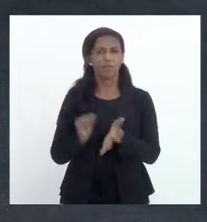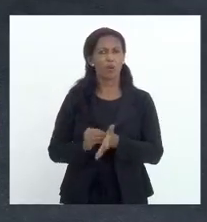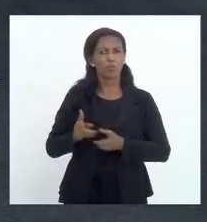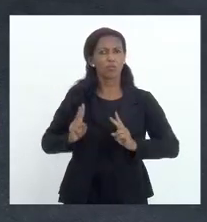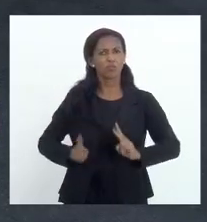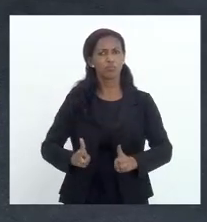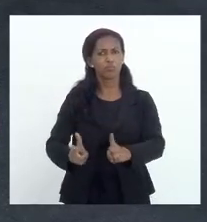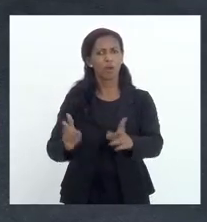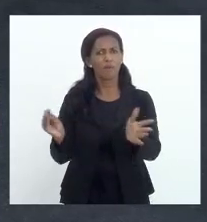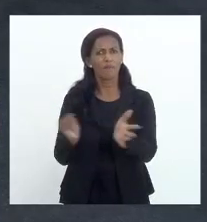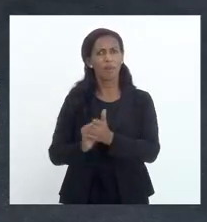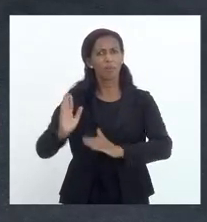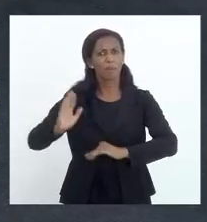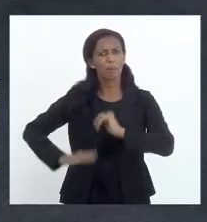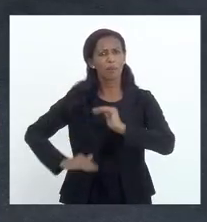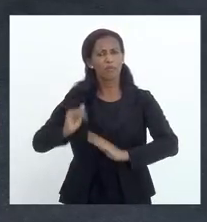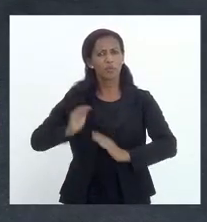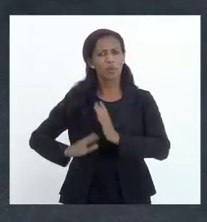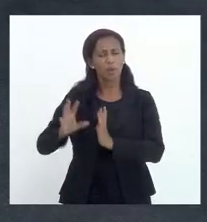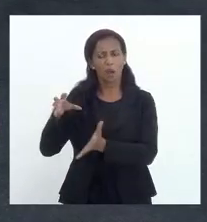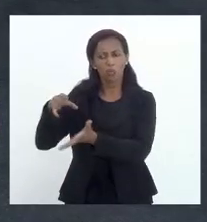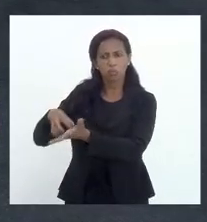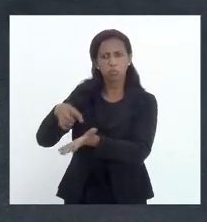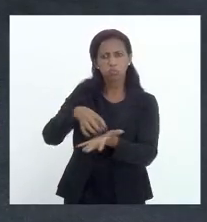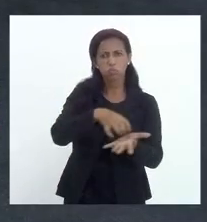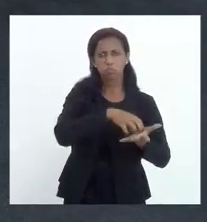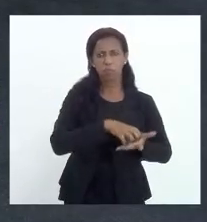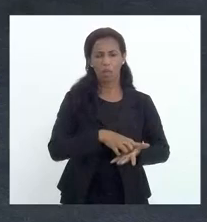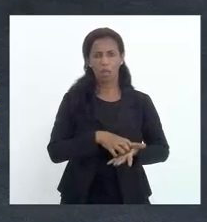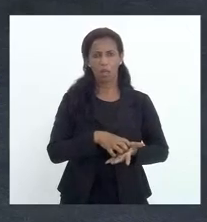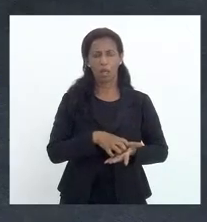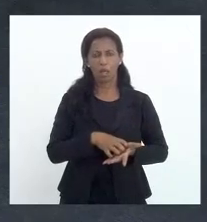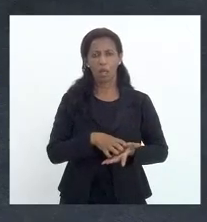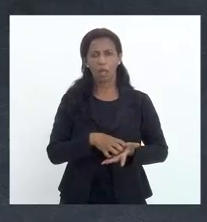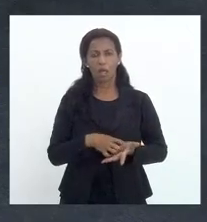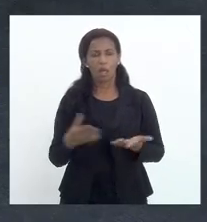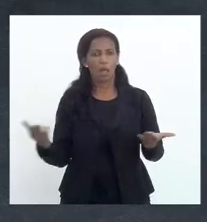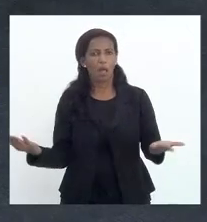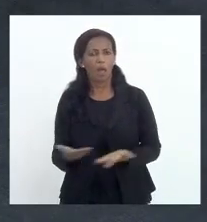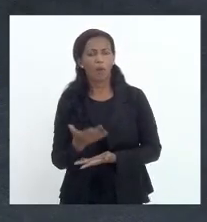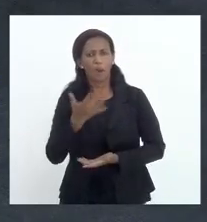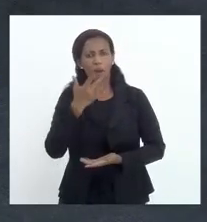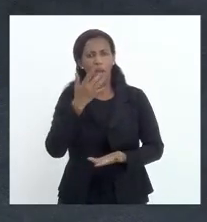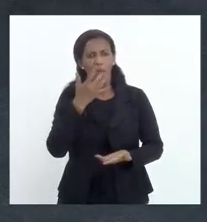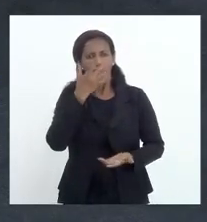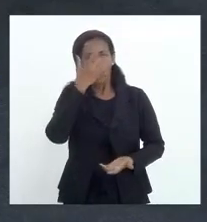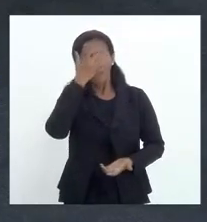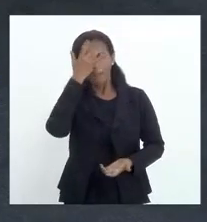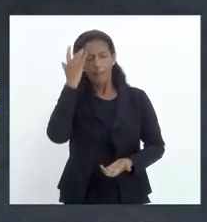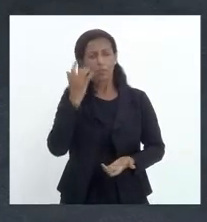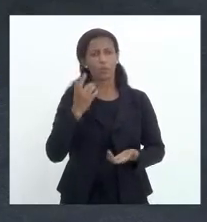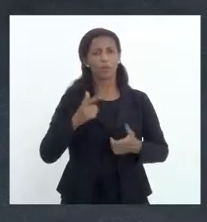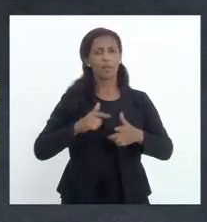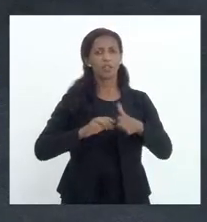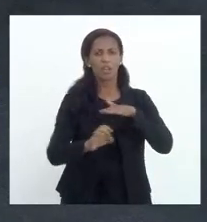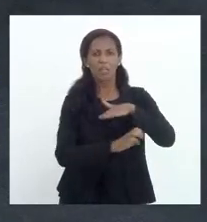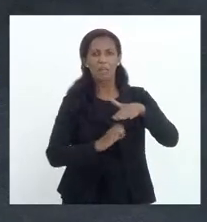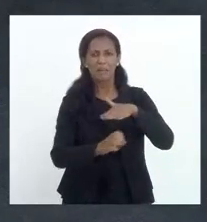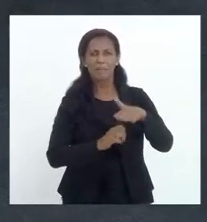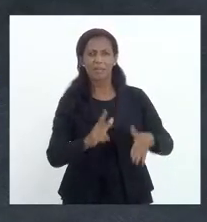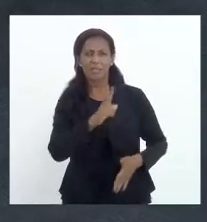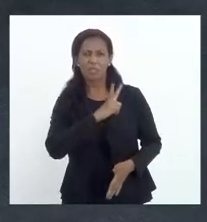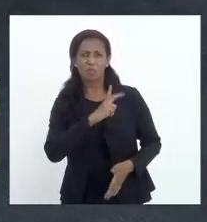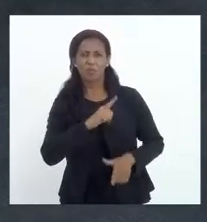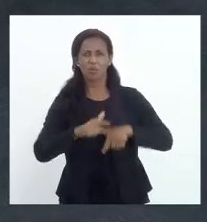falta de servidor efetivo nos cargos. A terceirização de serviço na ponta tem prejudicado toda a